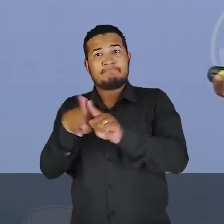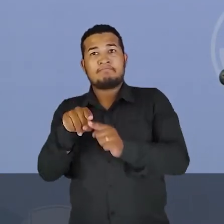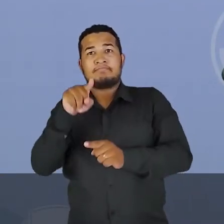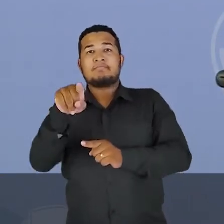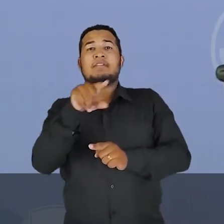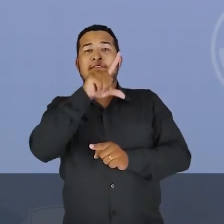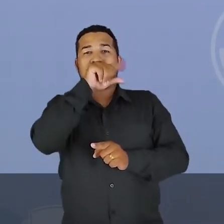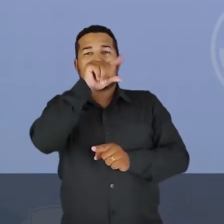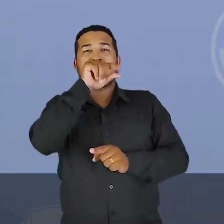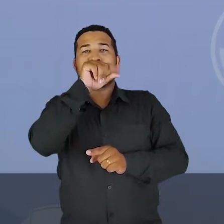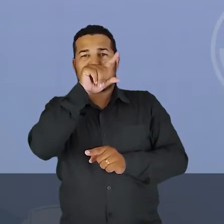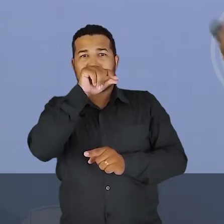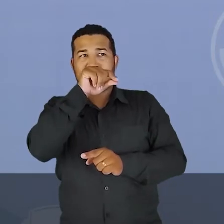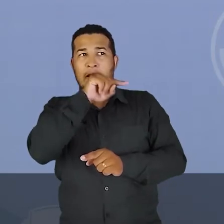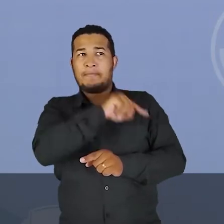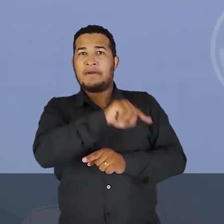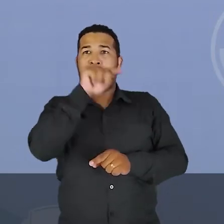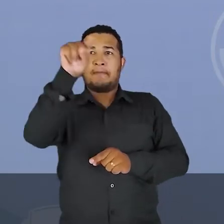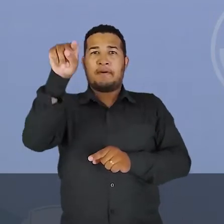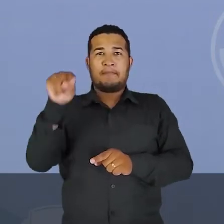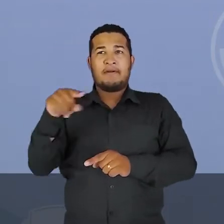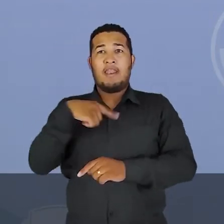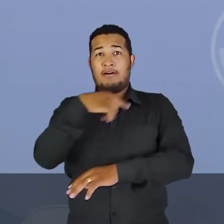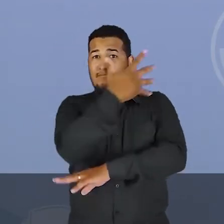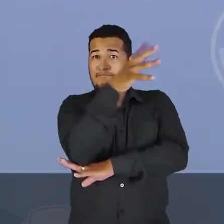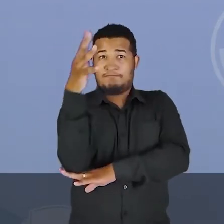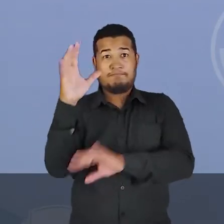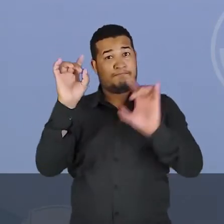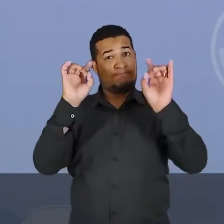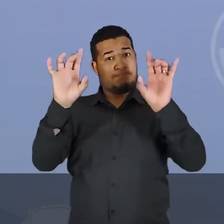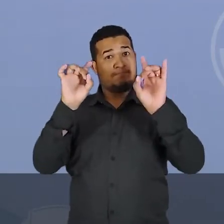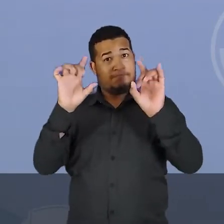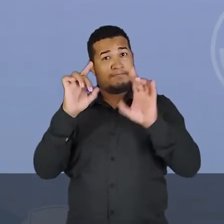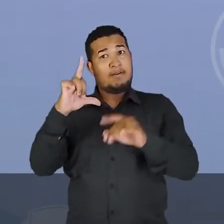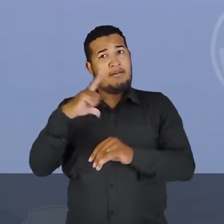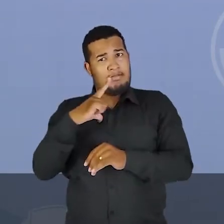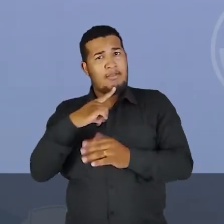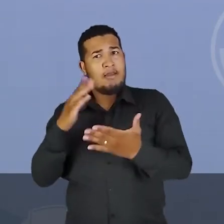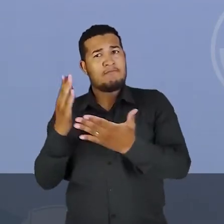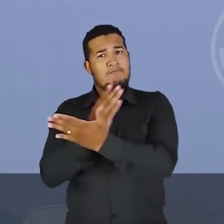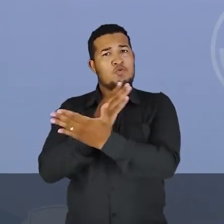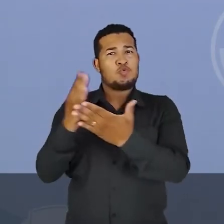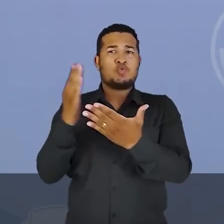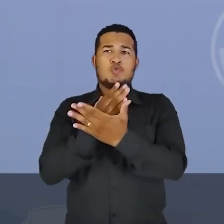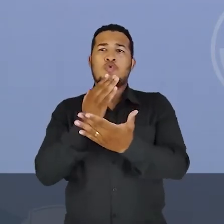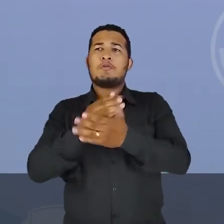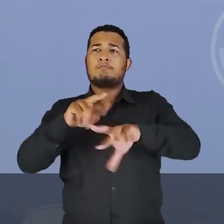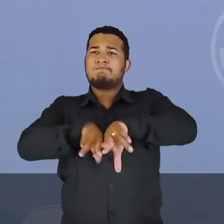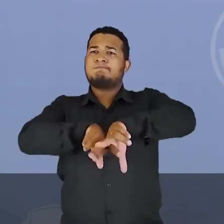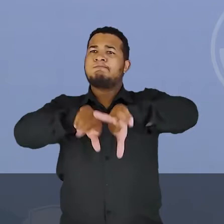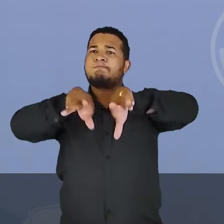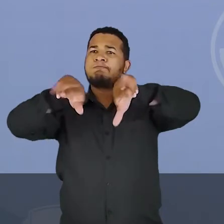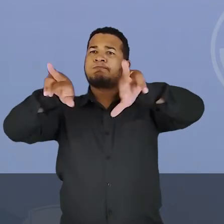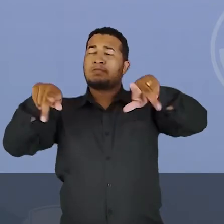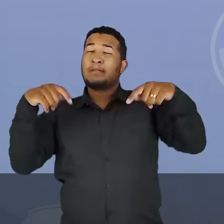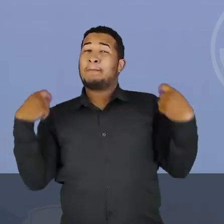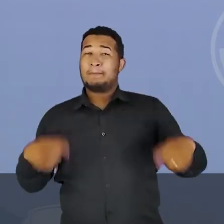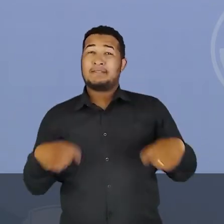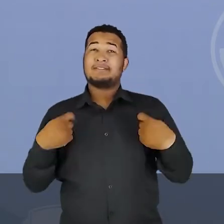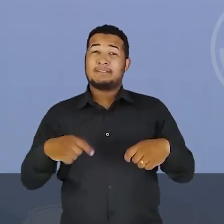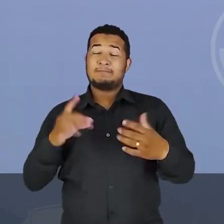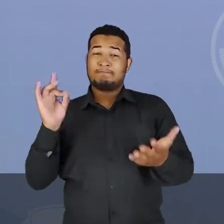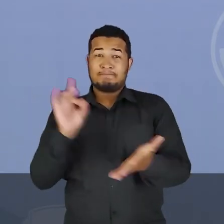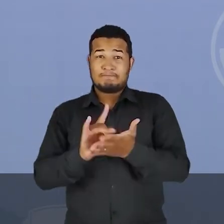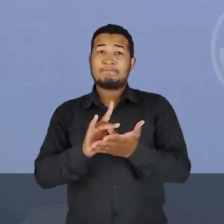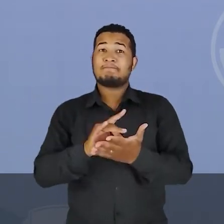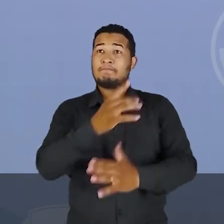Santa Teresa. Então, nessa vegetação típica do Espírito Santo, nós encontramos uma biodiversidade enorme que depende diretamente da